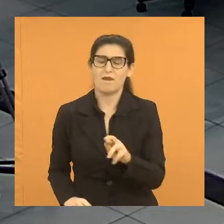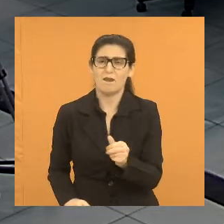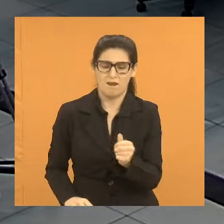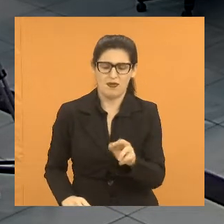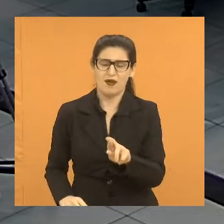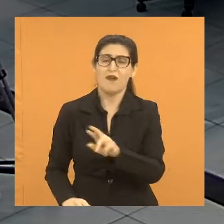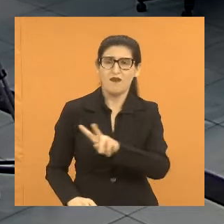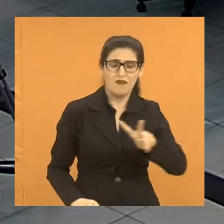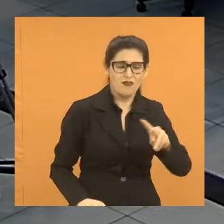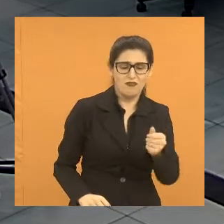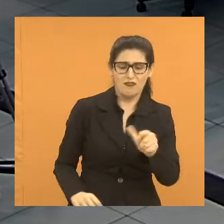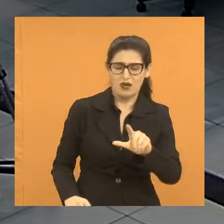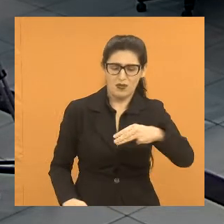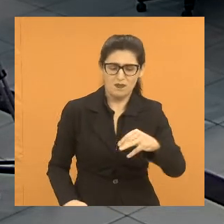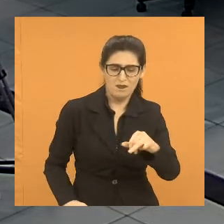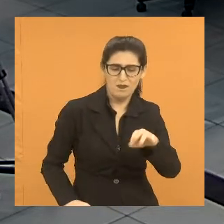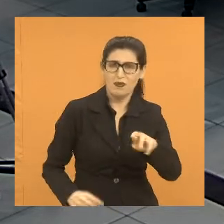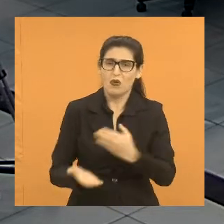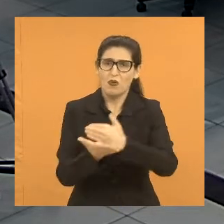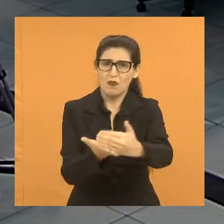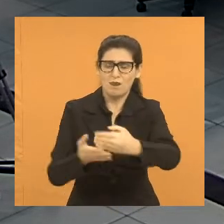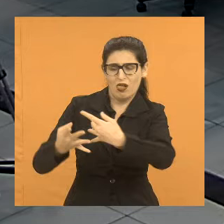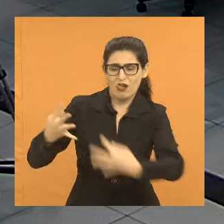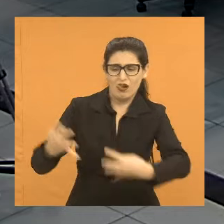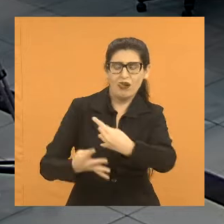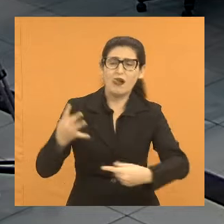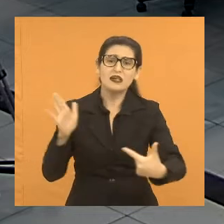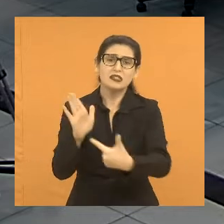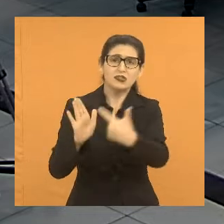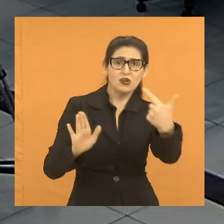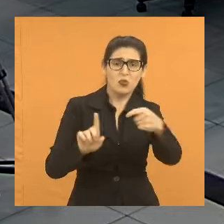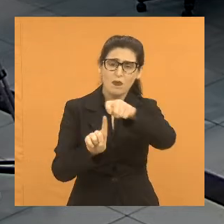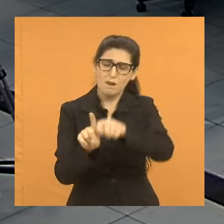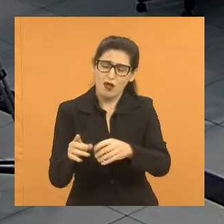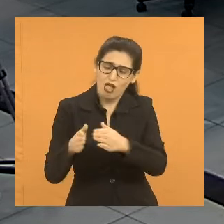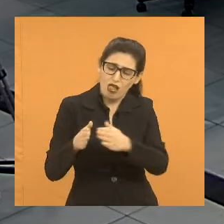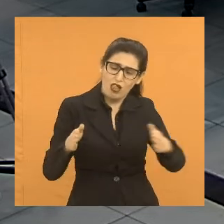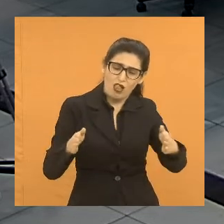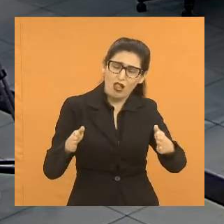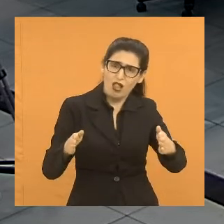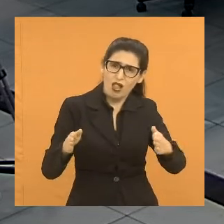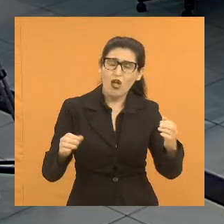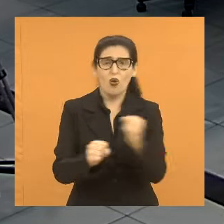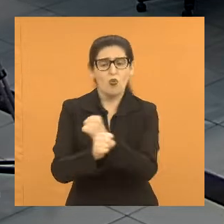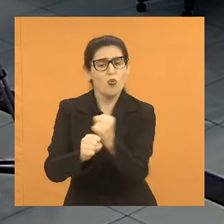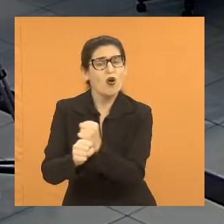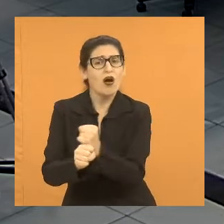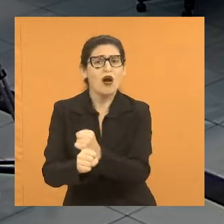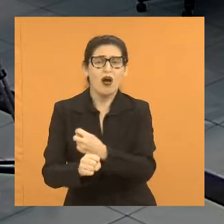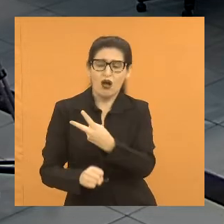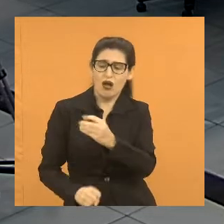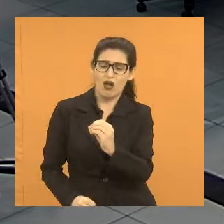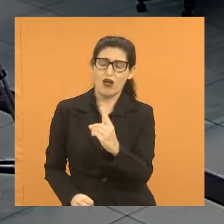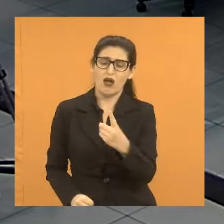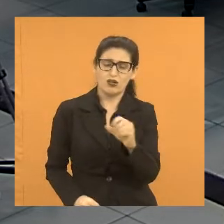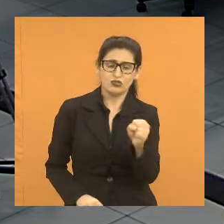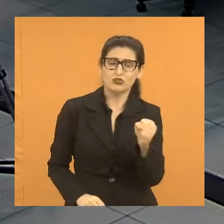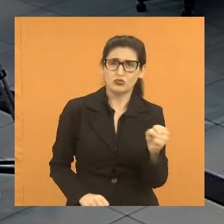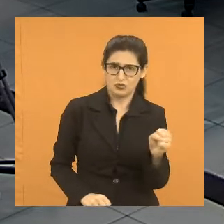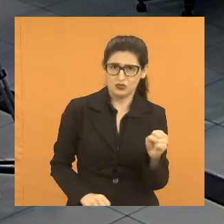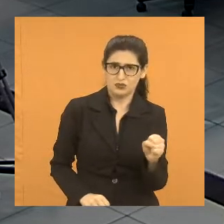nós vamos dar início à prestação de contas do segundo quadrimestre de 2018. Pode